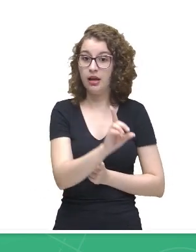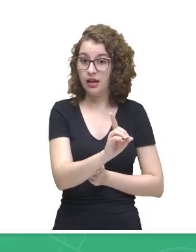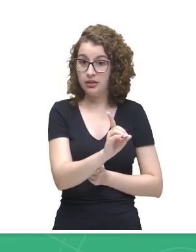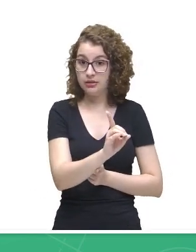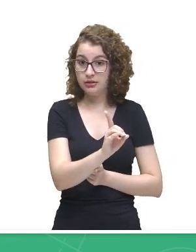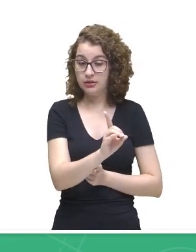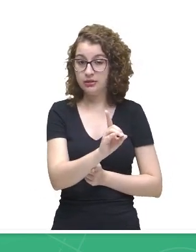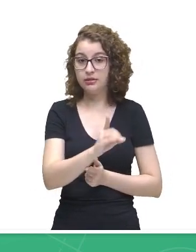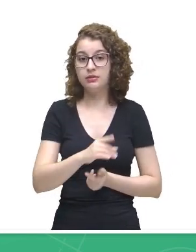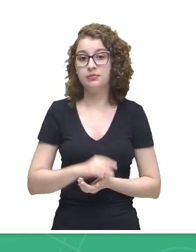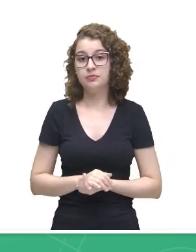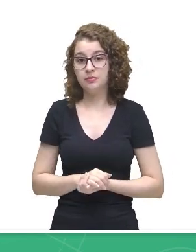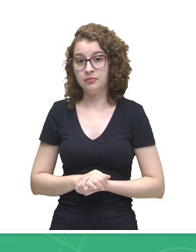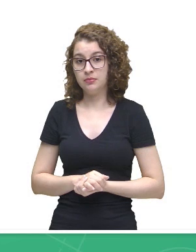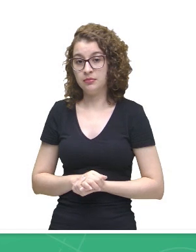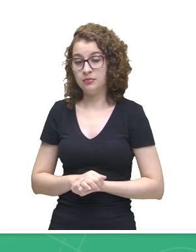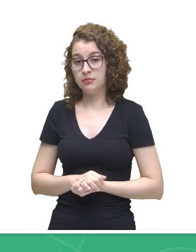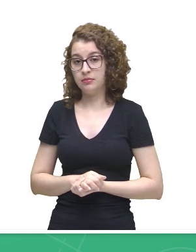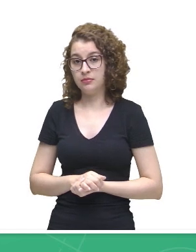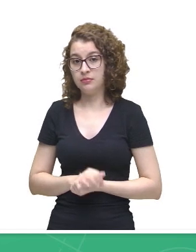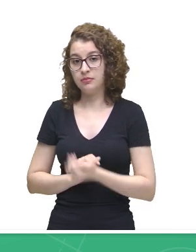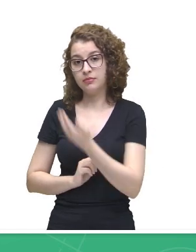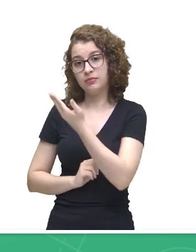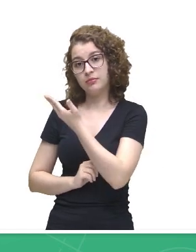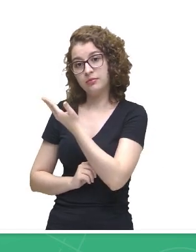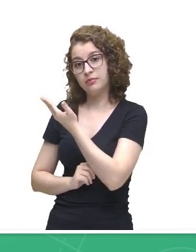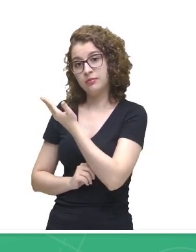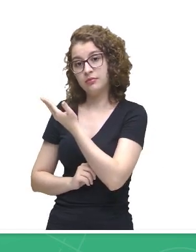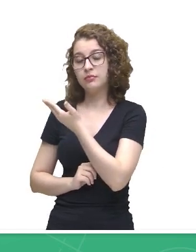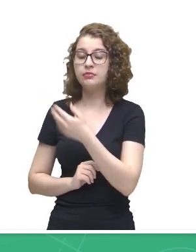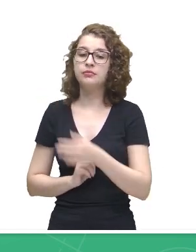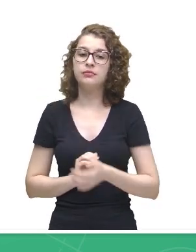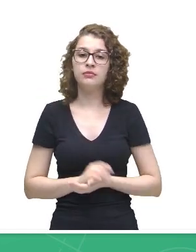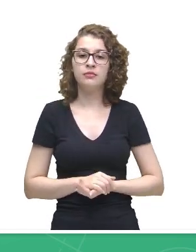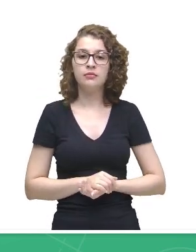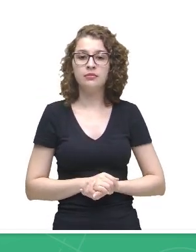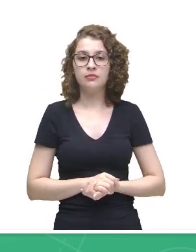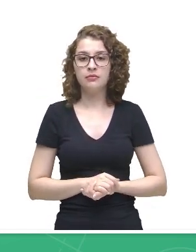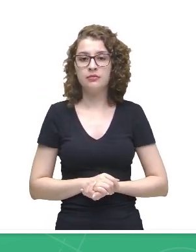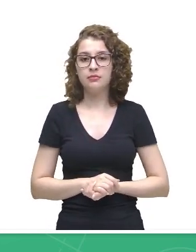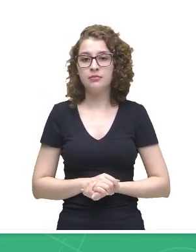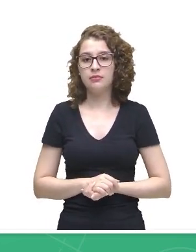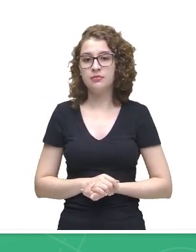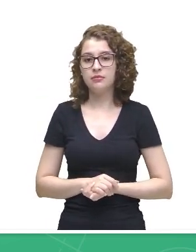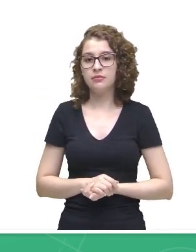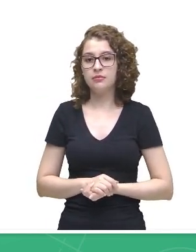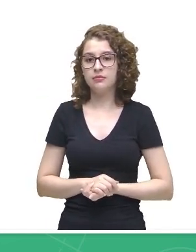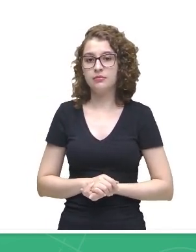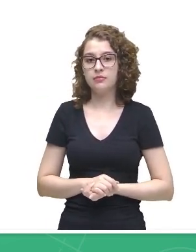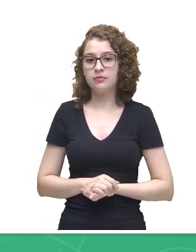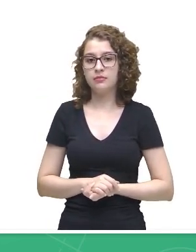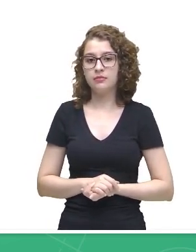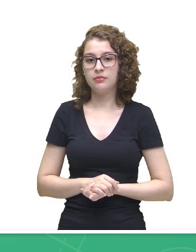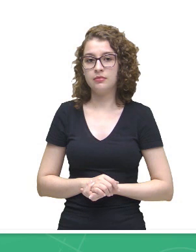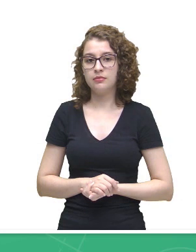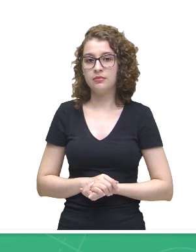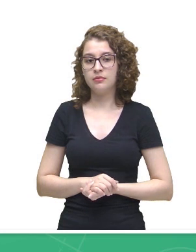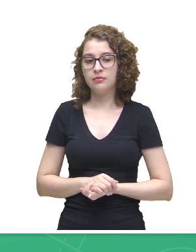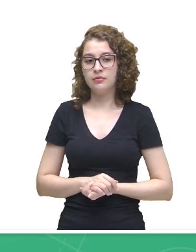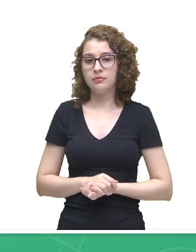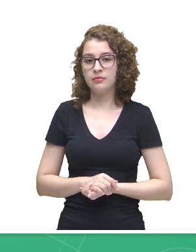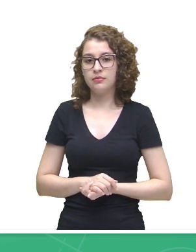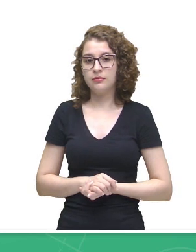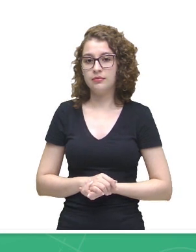I'm going to the park with Rachel and Vic. Então, eu vou ao parque com a Rachel e a Vic,